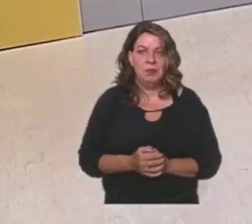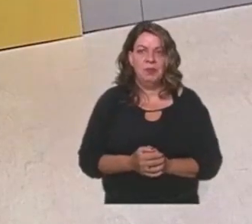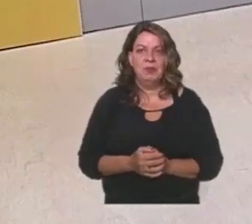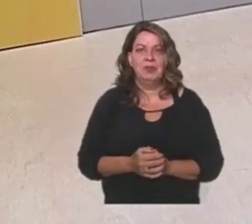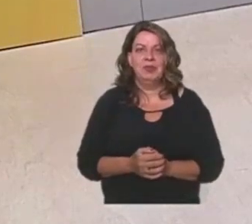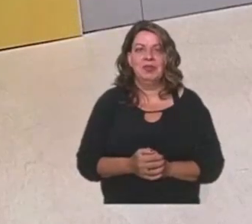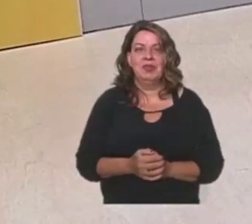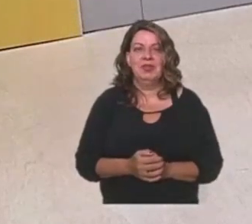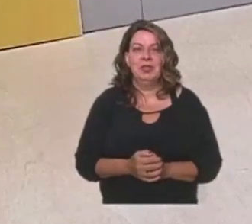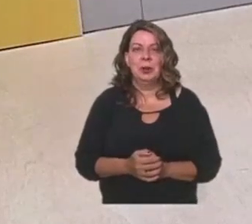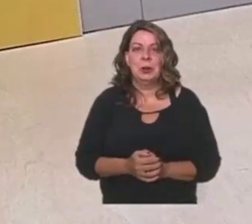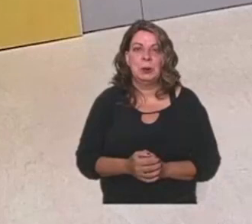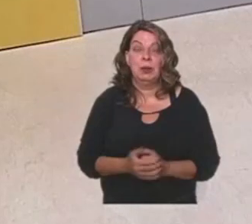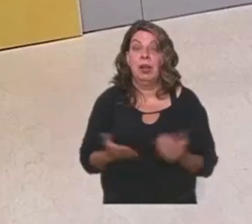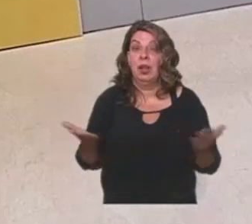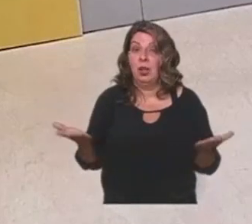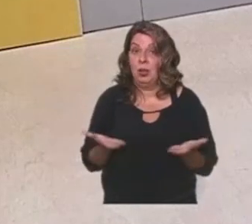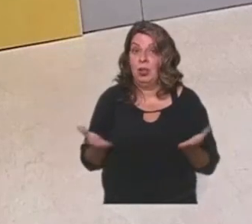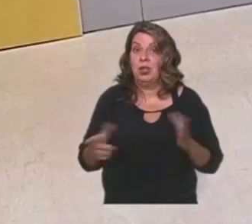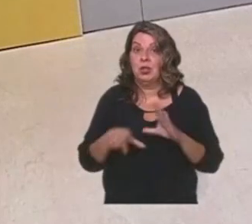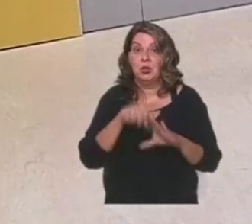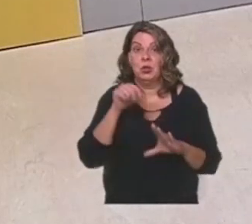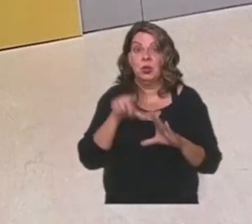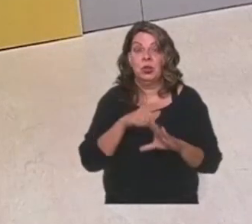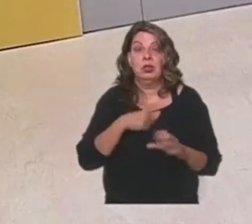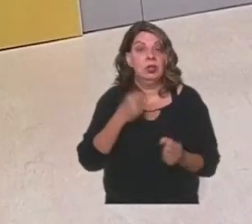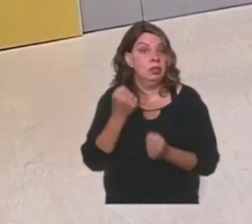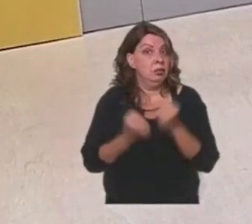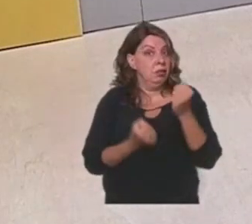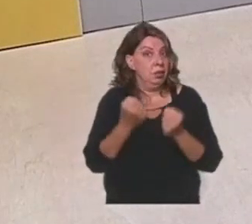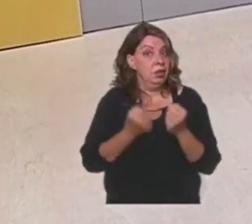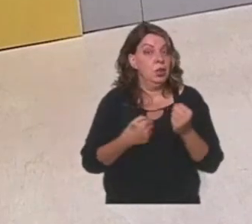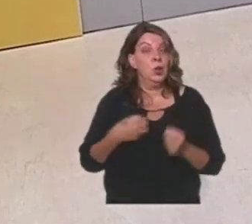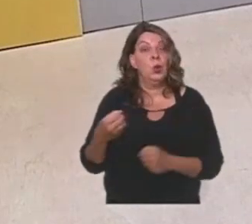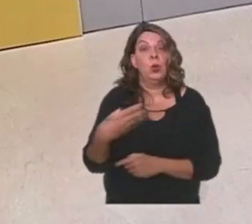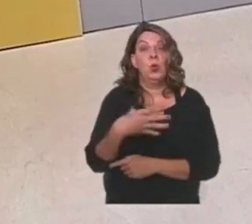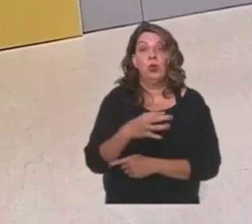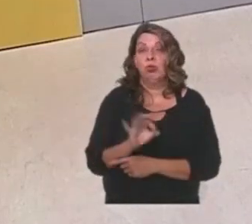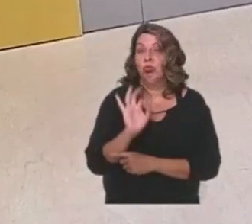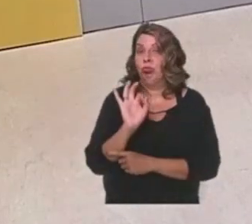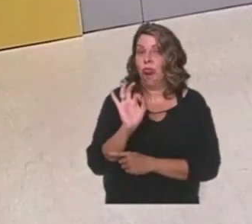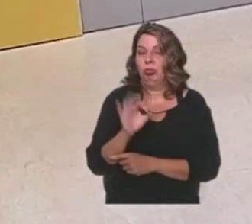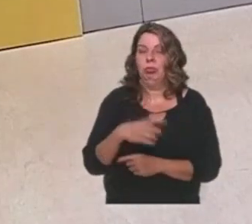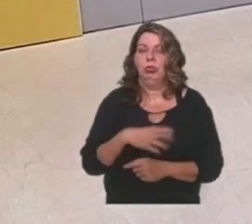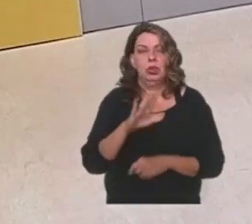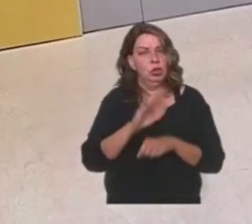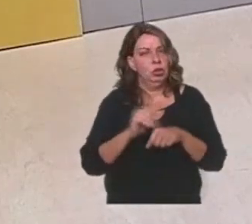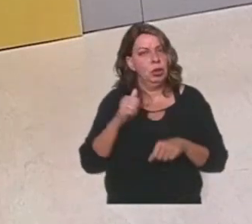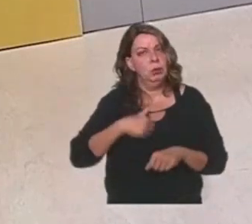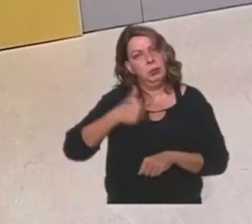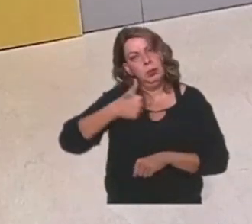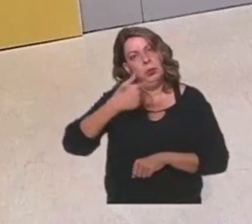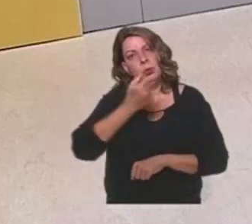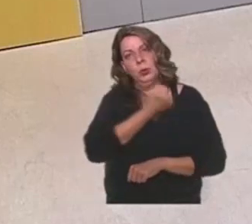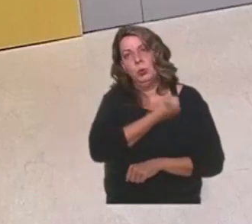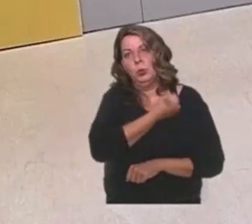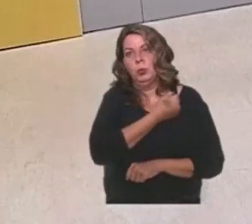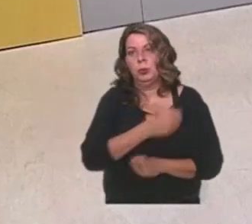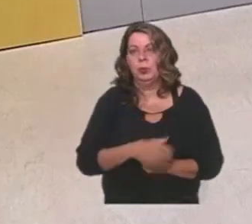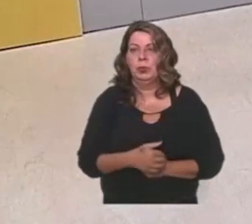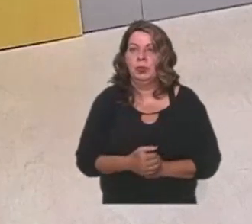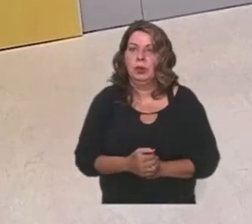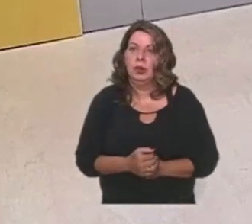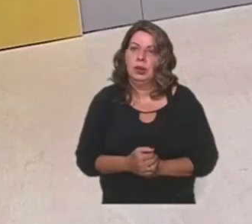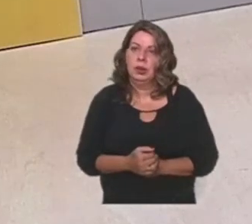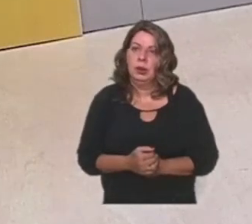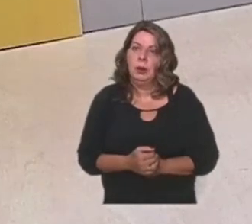Mello. Vamos sortear, então, um Fiat Mobis 0 km. Chama a primeira bolinha, Valesca.